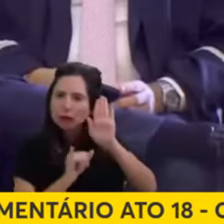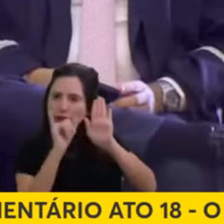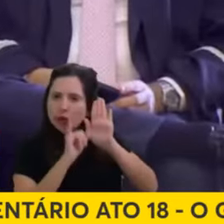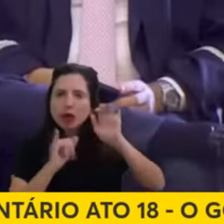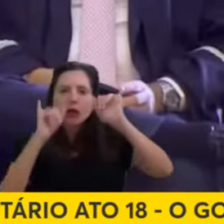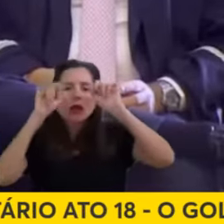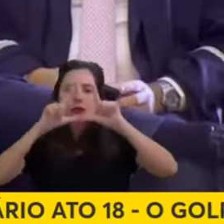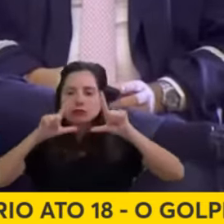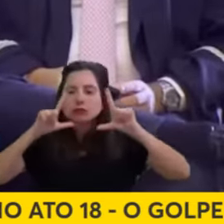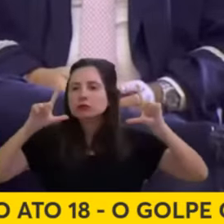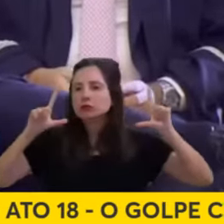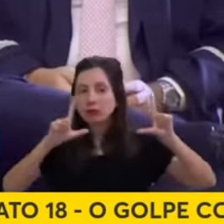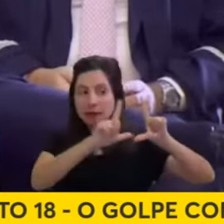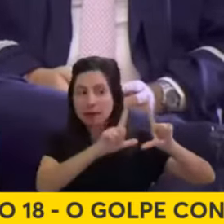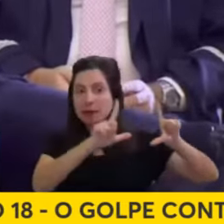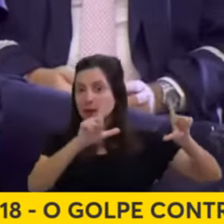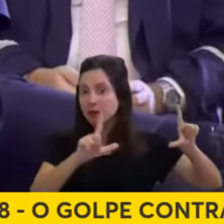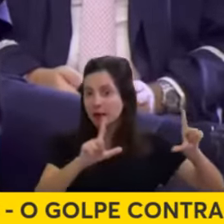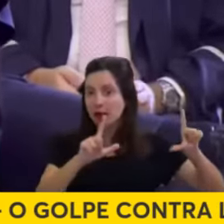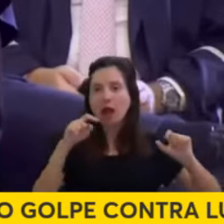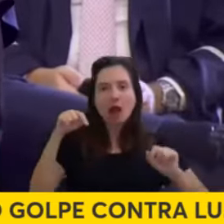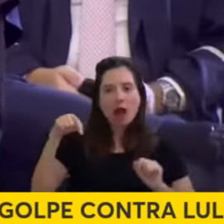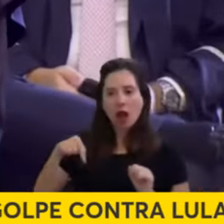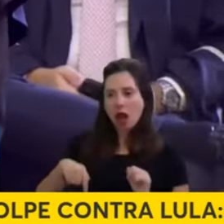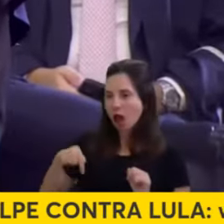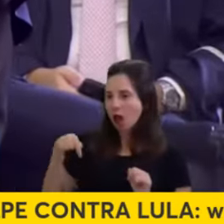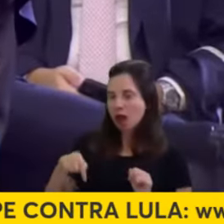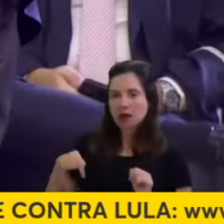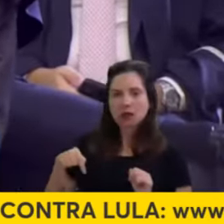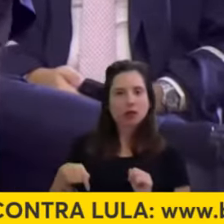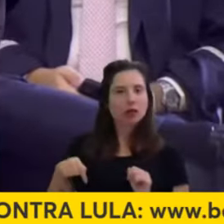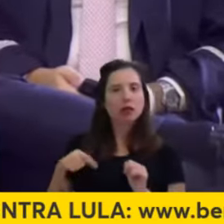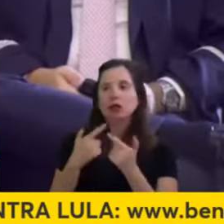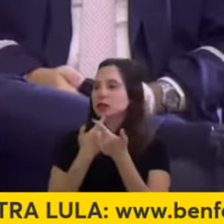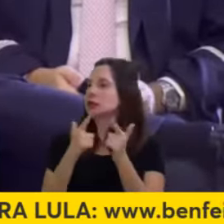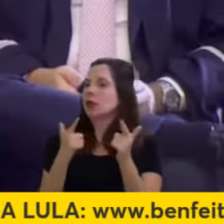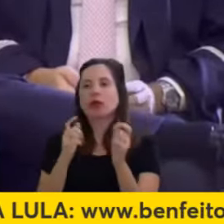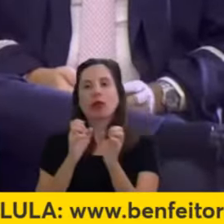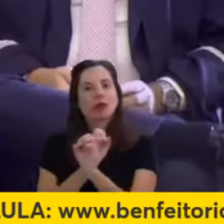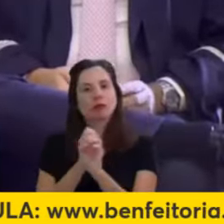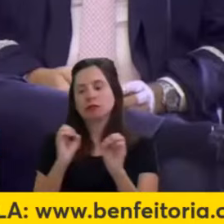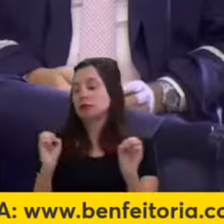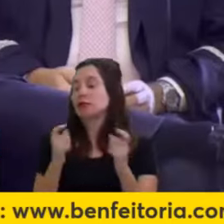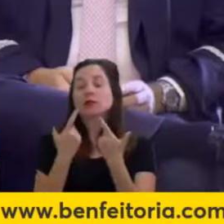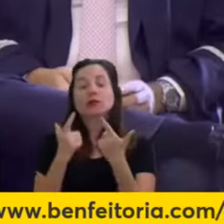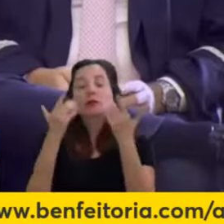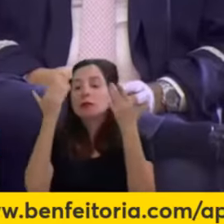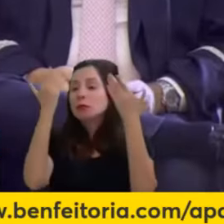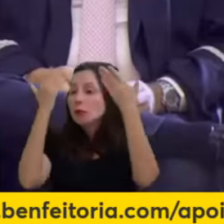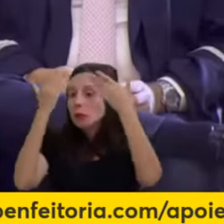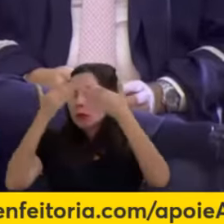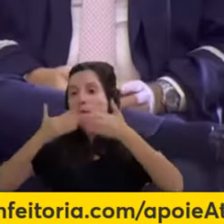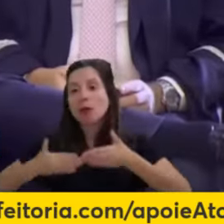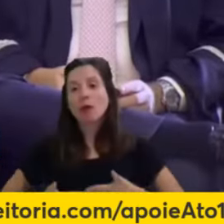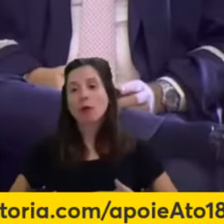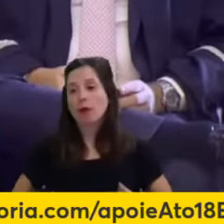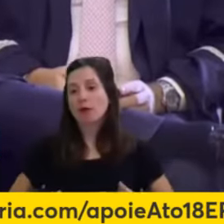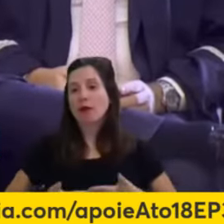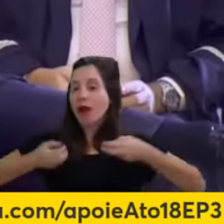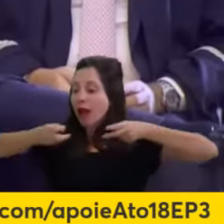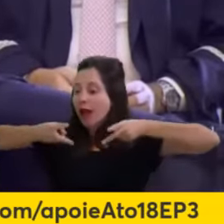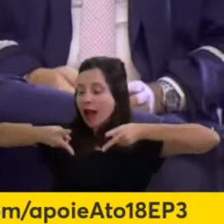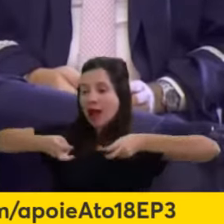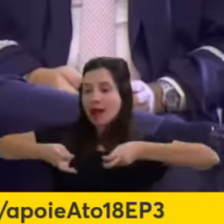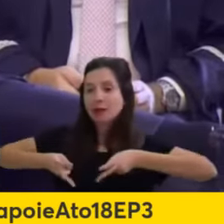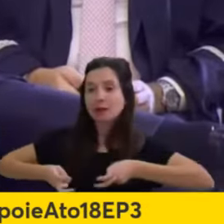adiante ser feitos aqui não há absolutamente nada disso não há comprovação sequer um argumento sólido a respeito de de uma de um